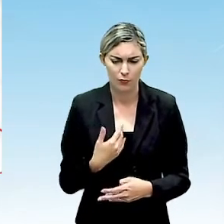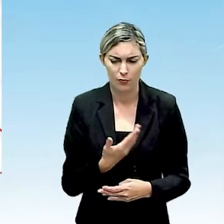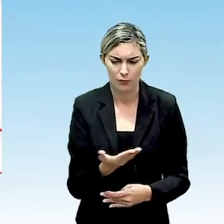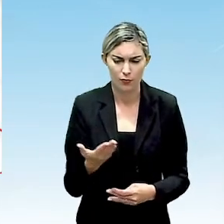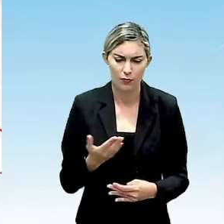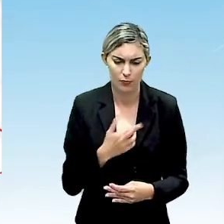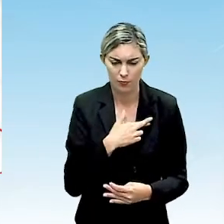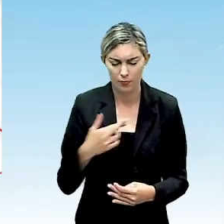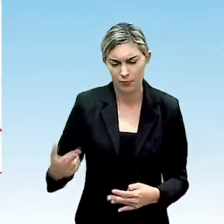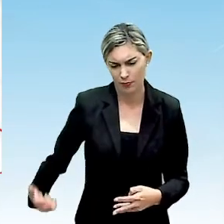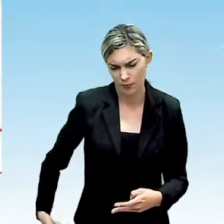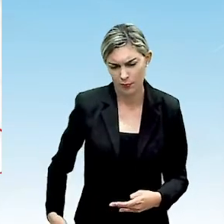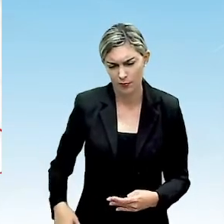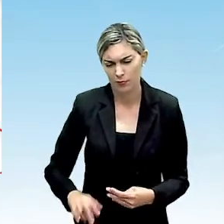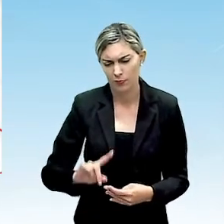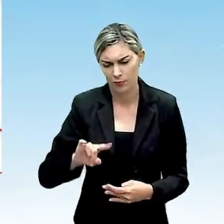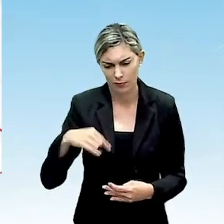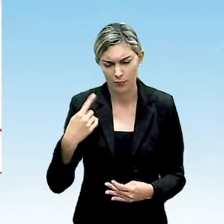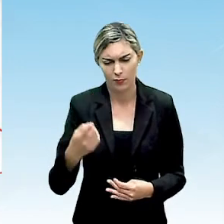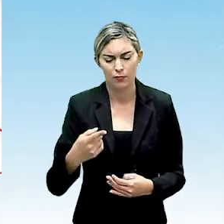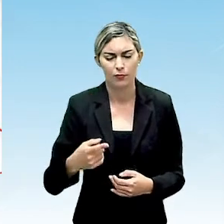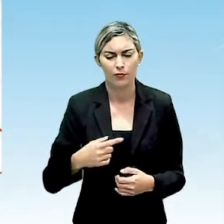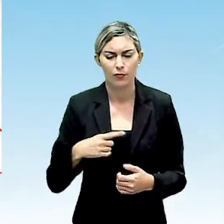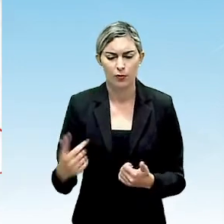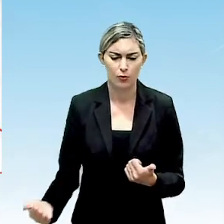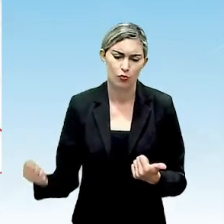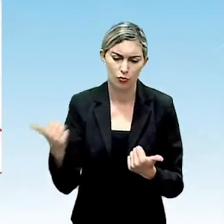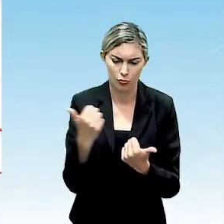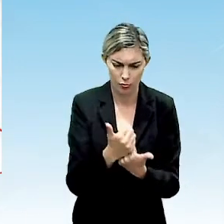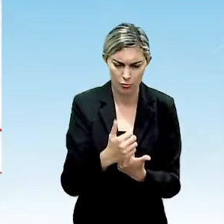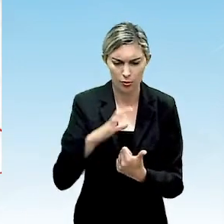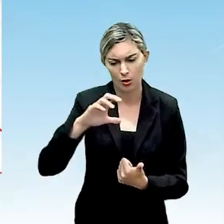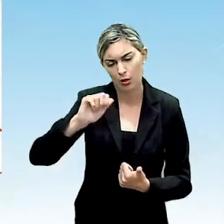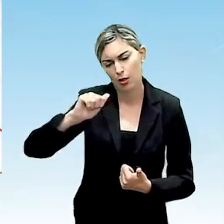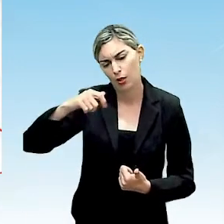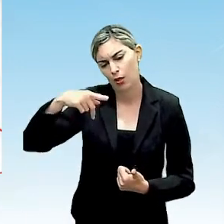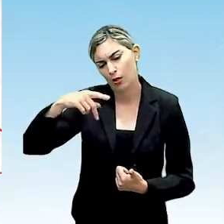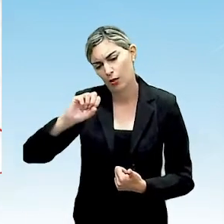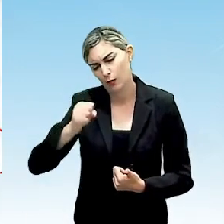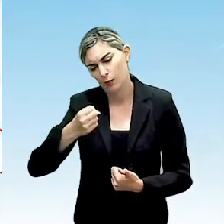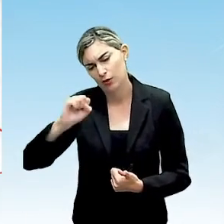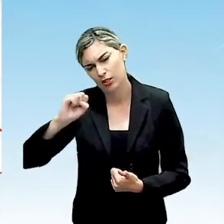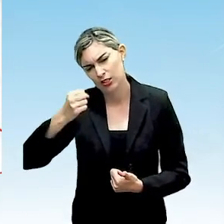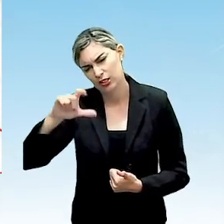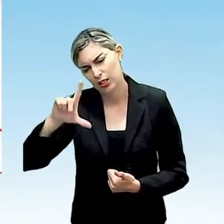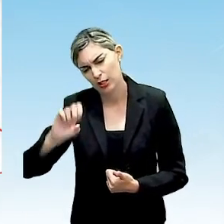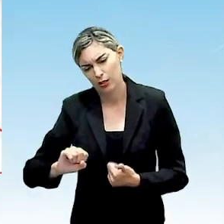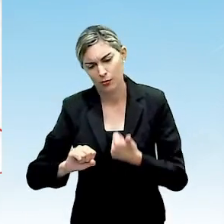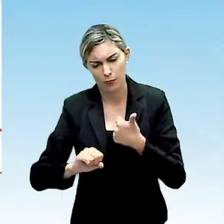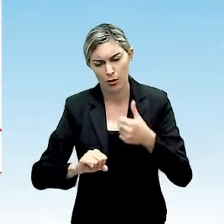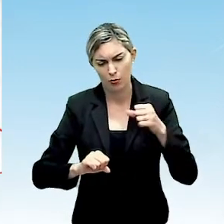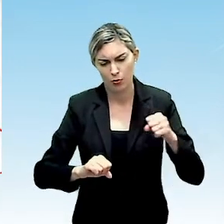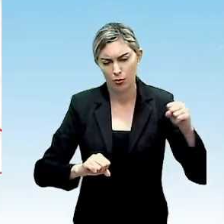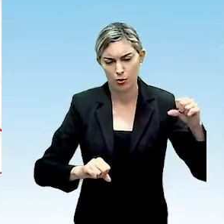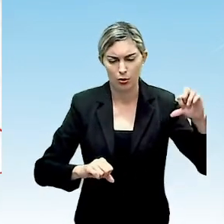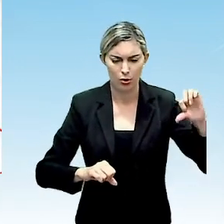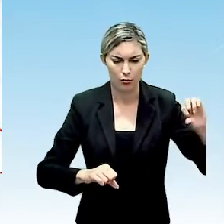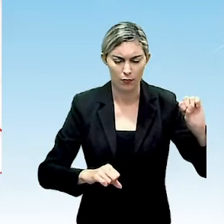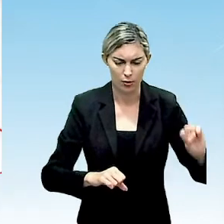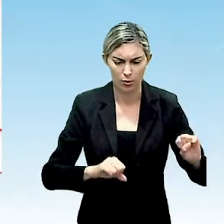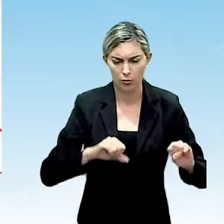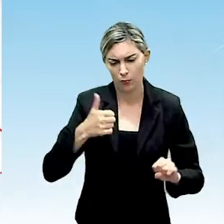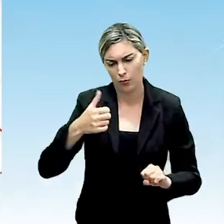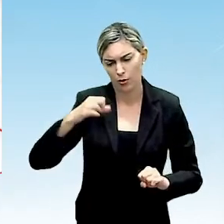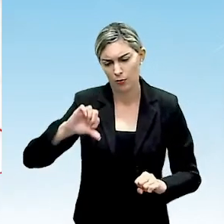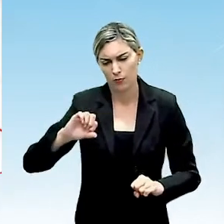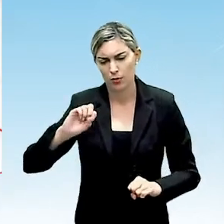essa república. Seu sucessor é chamado de Campos Sales, vai se arrastar de 1898 a 1902,